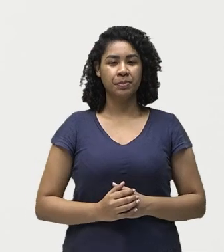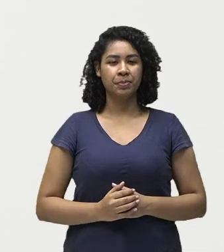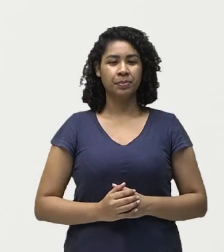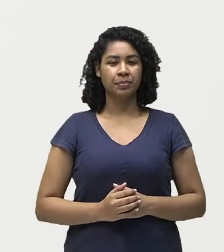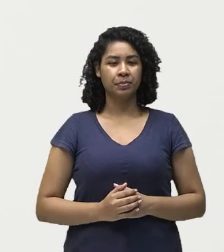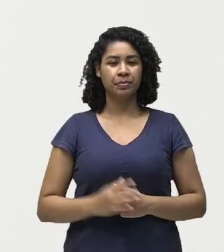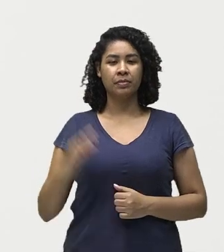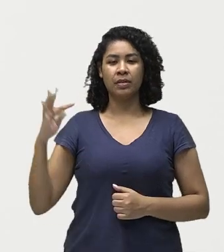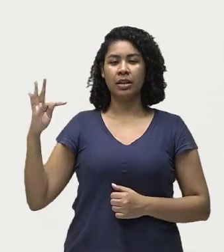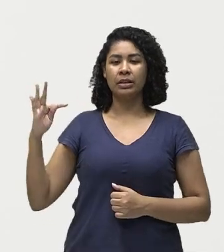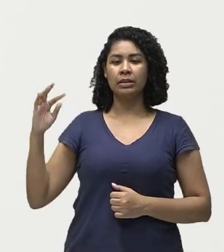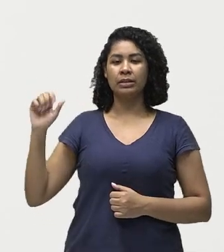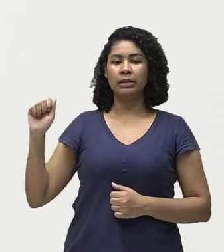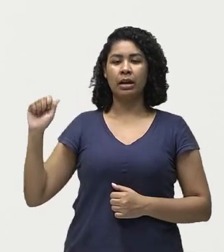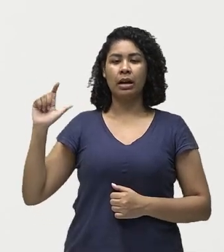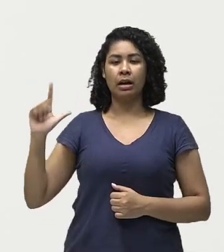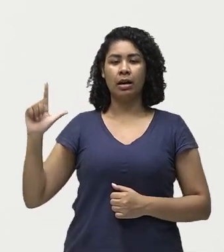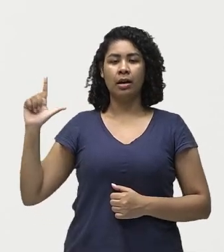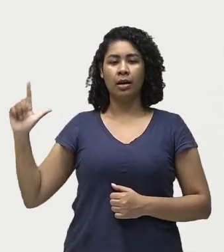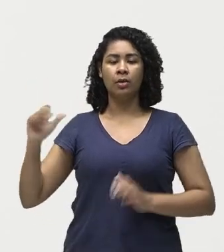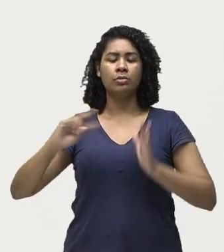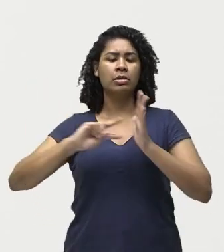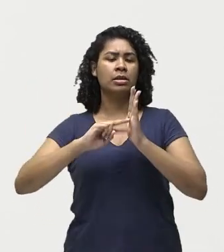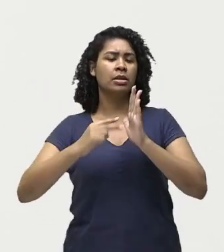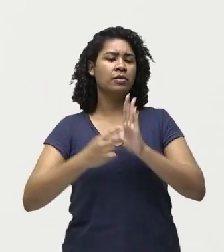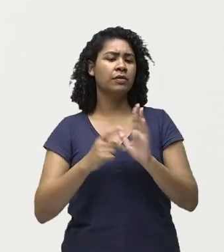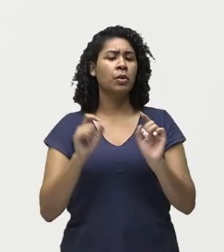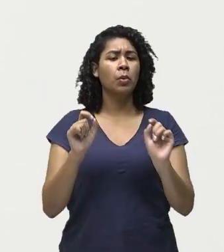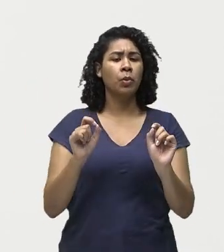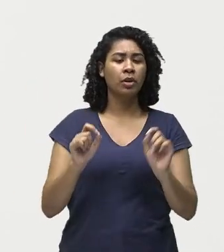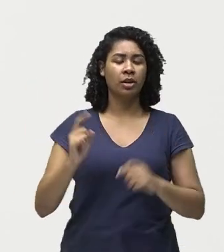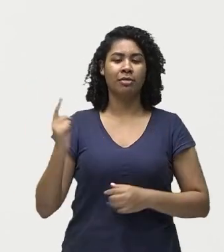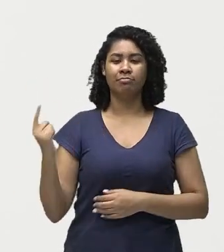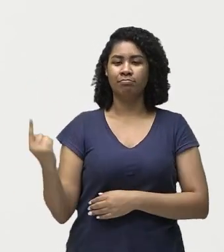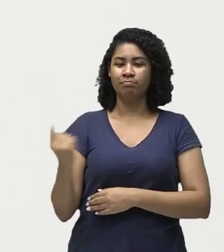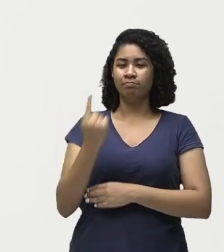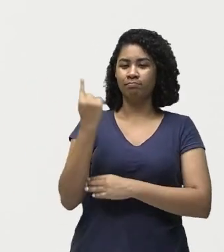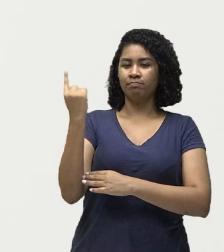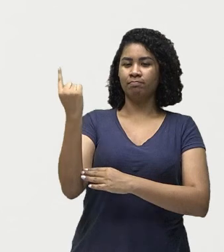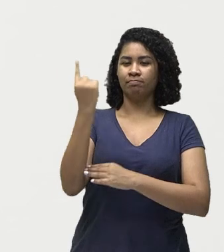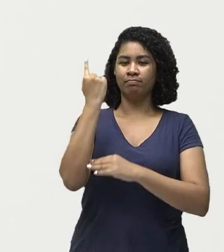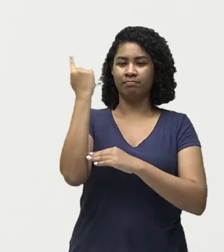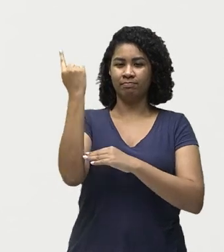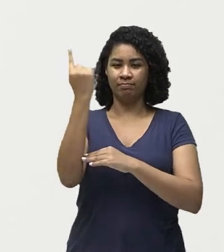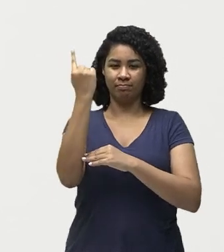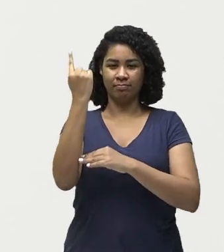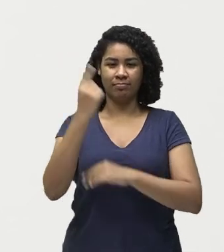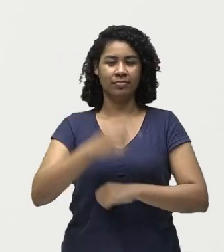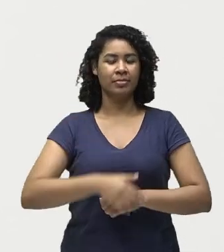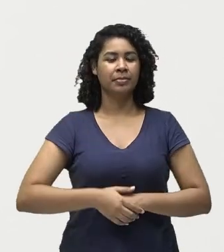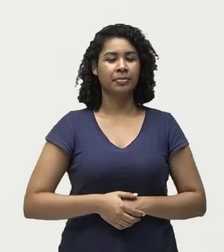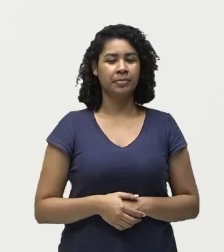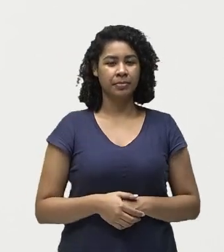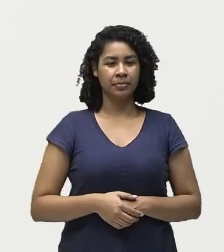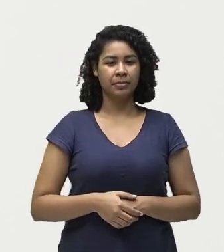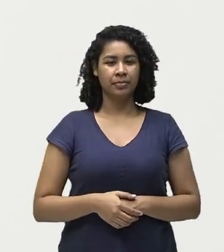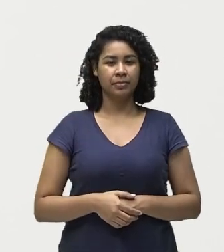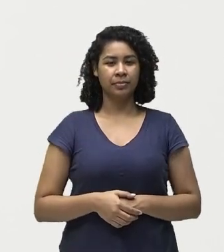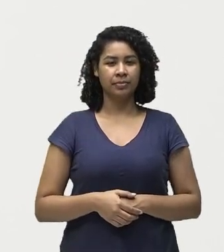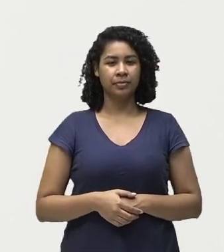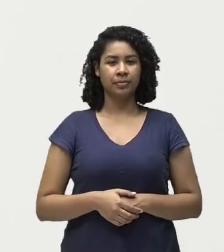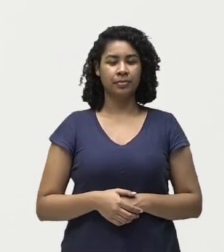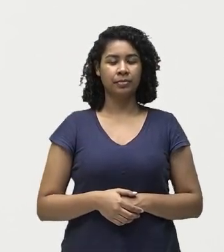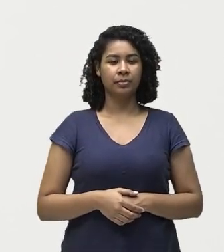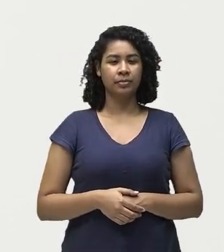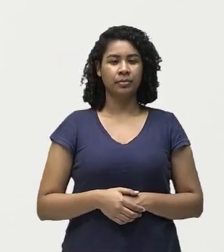tall? Alto. Can you repeat, please? Tall. Tall. Ele é alto. He is